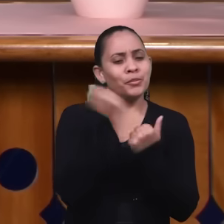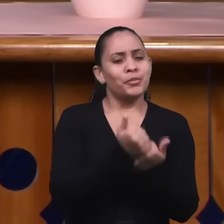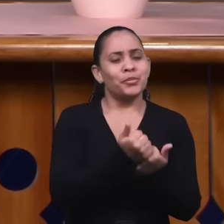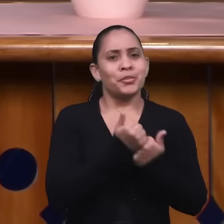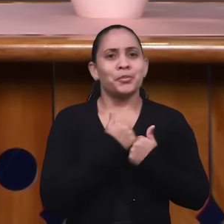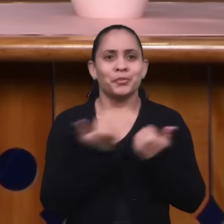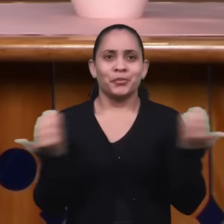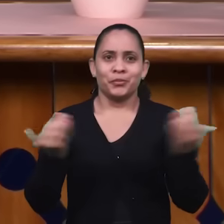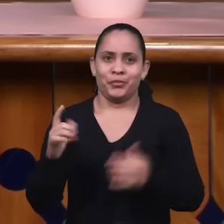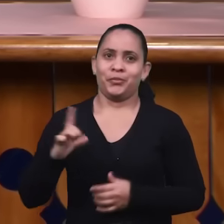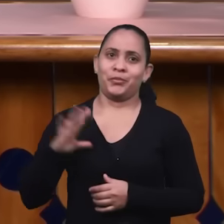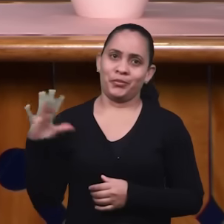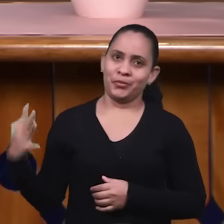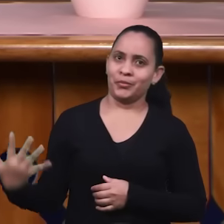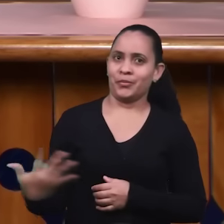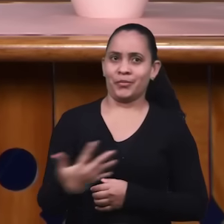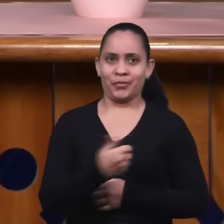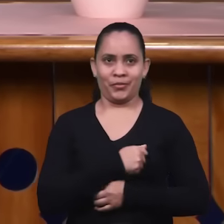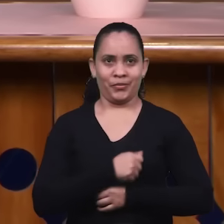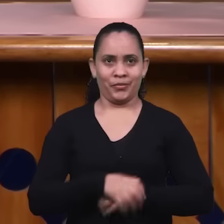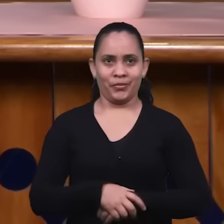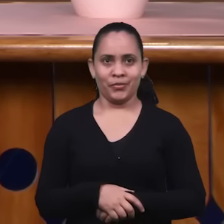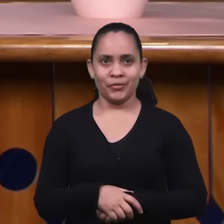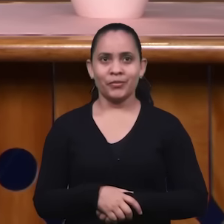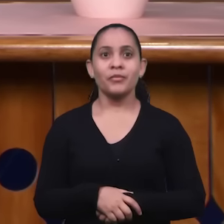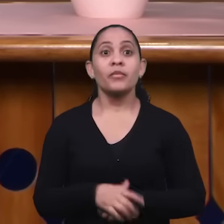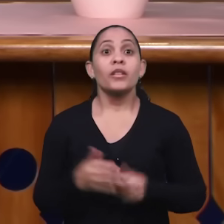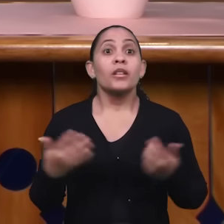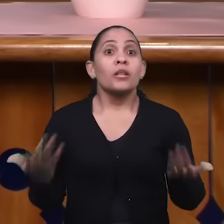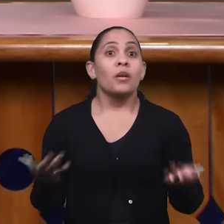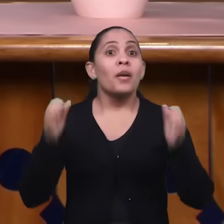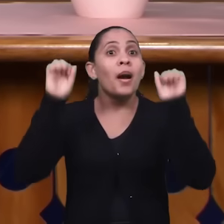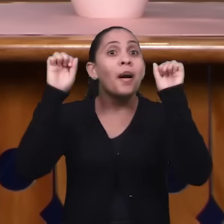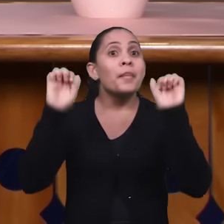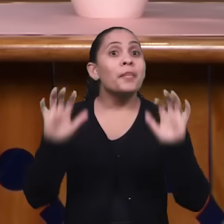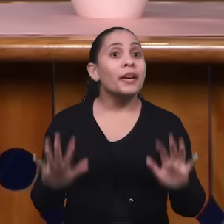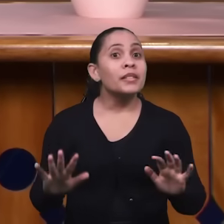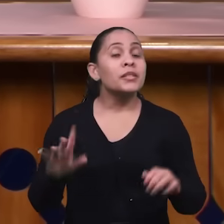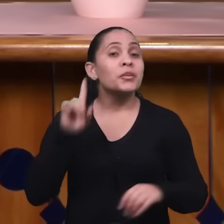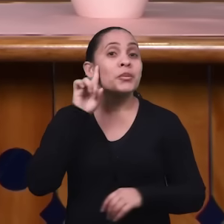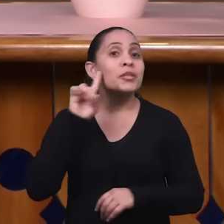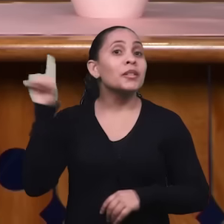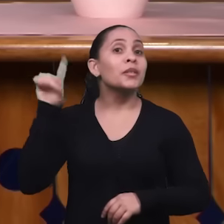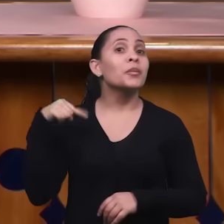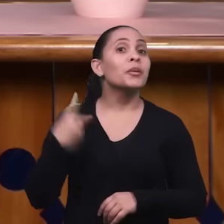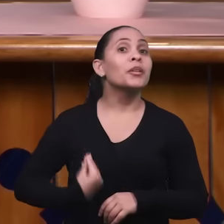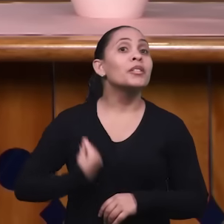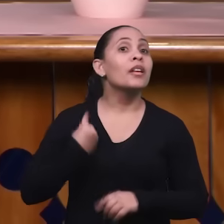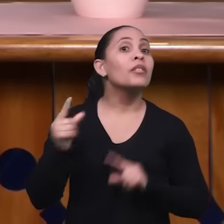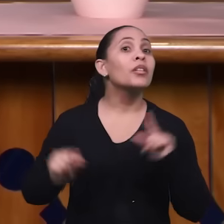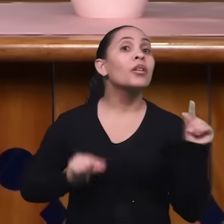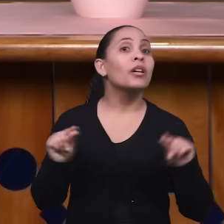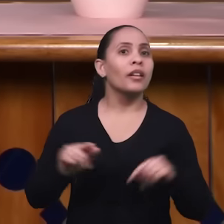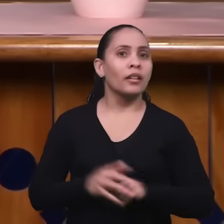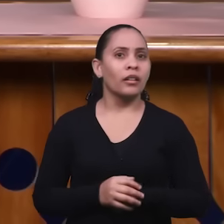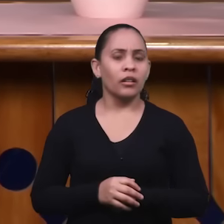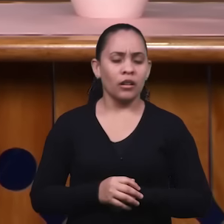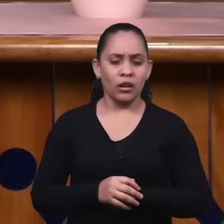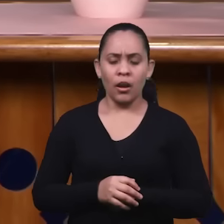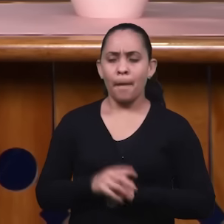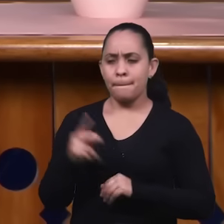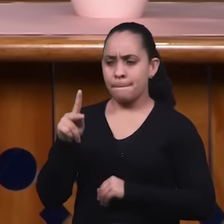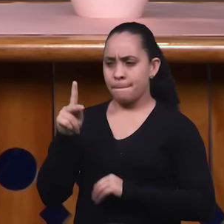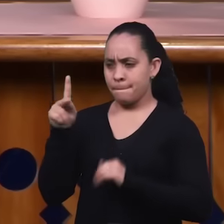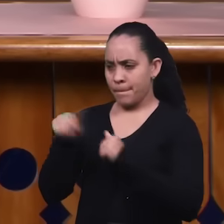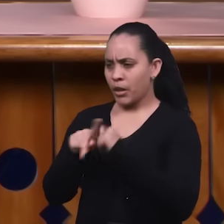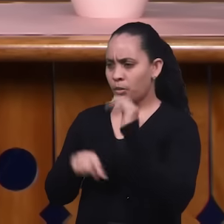dessa salvação maravilhosa. E qual é o benefício para essa vida? Pedro perguntou ao Senhor, o que ganharemos para te servir? E